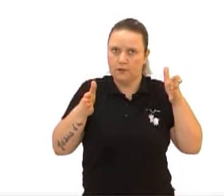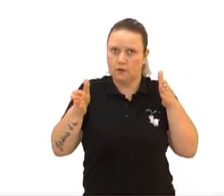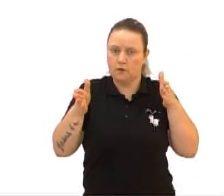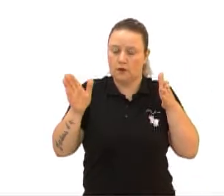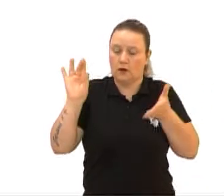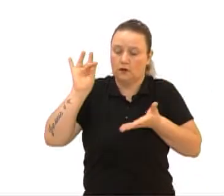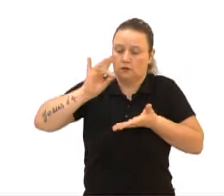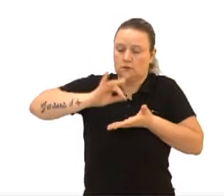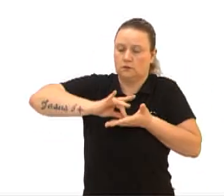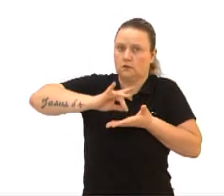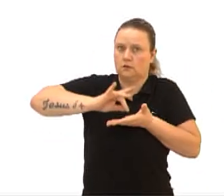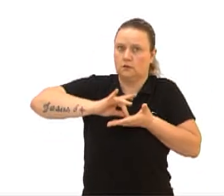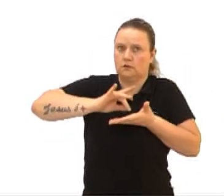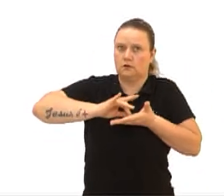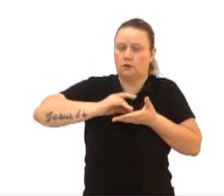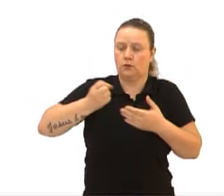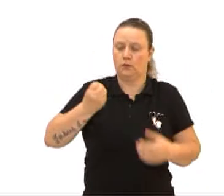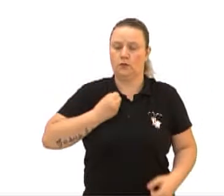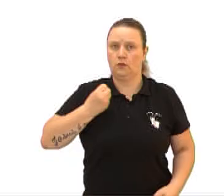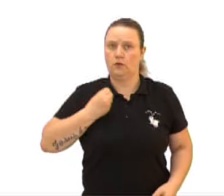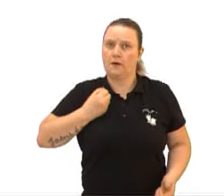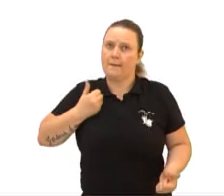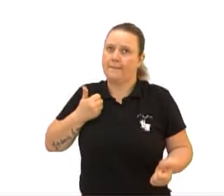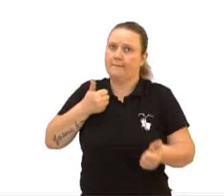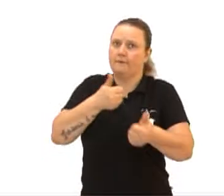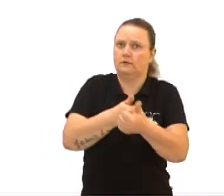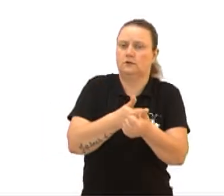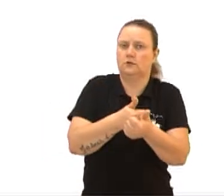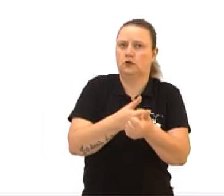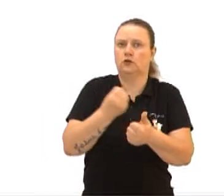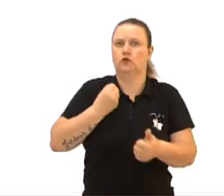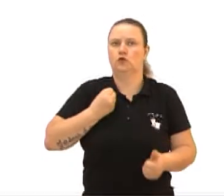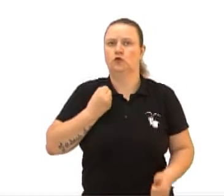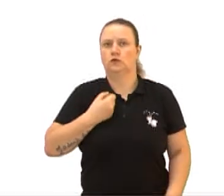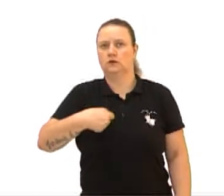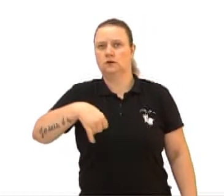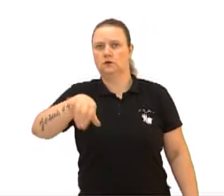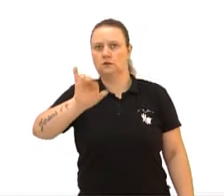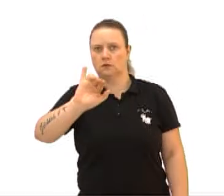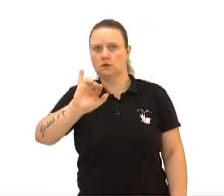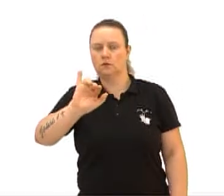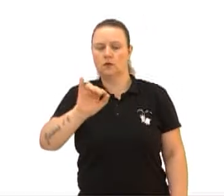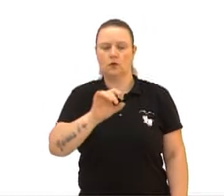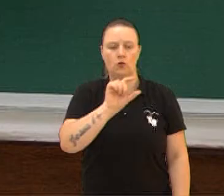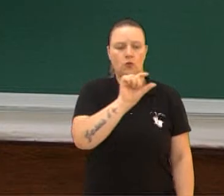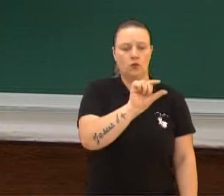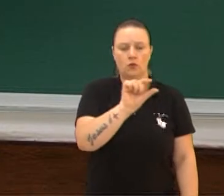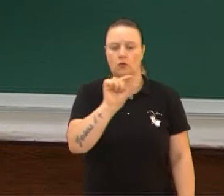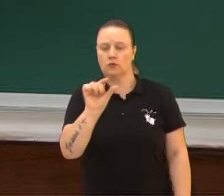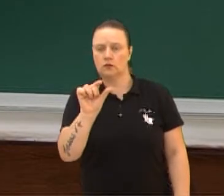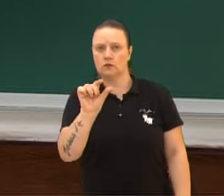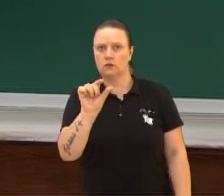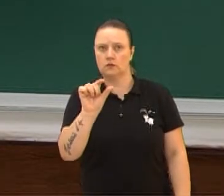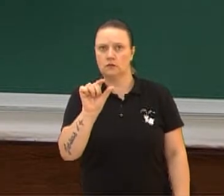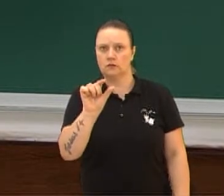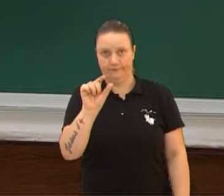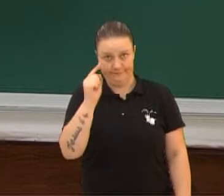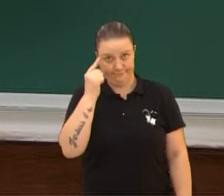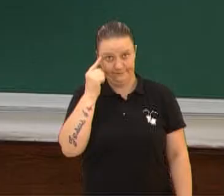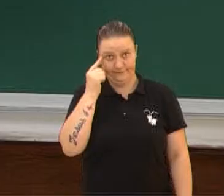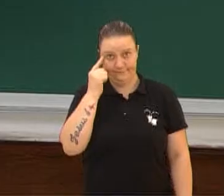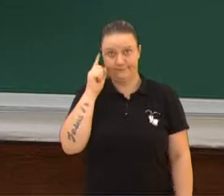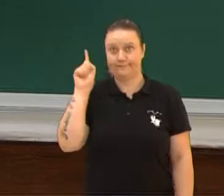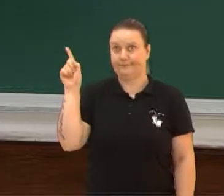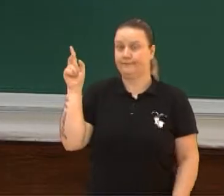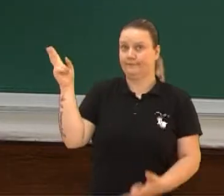Determine o valor aproximado desse número irracional com duas casas decimais. Então, observe que ele já